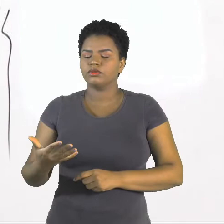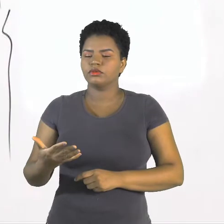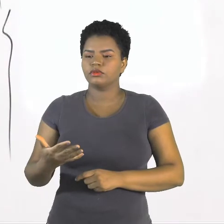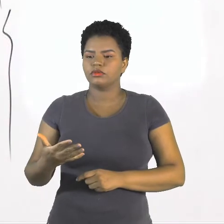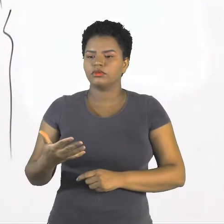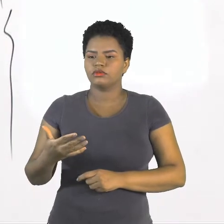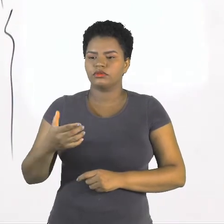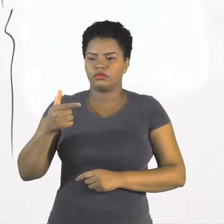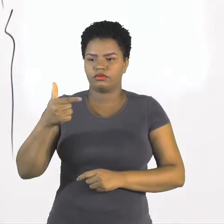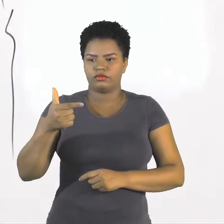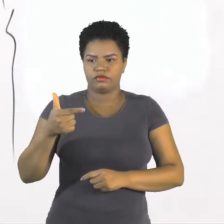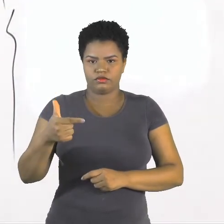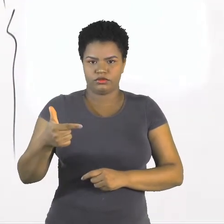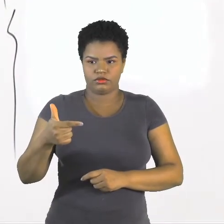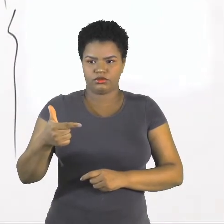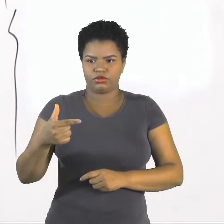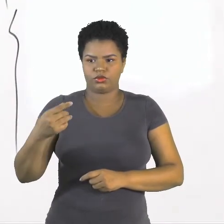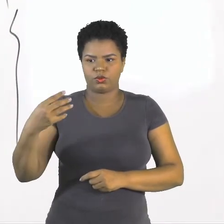dar